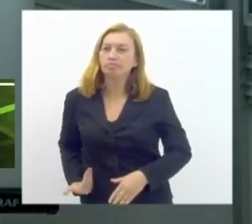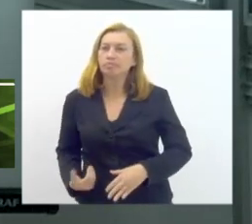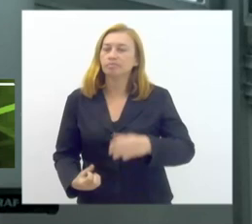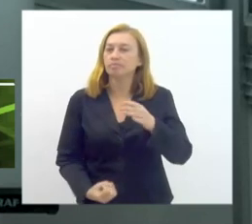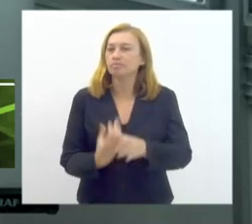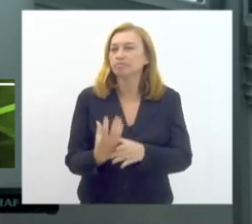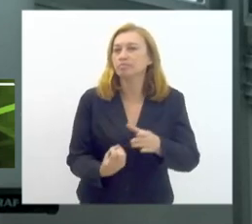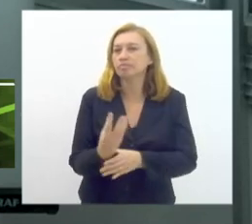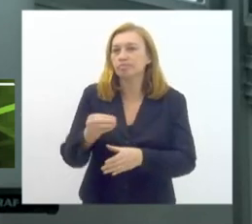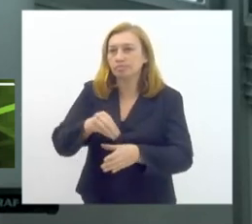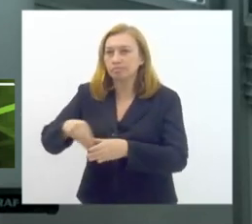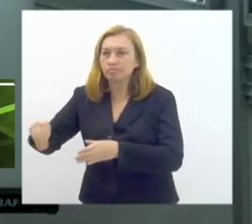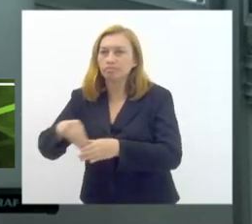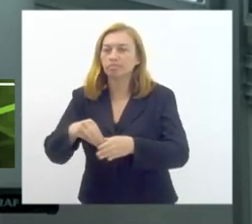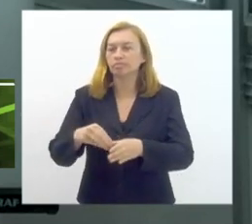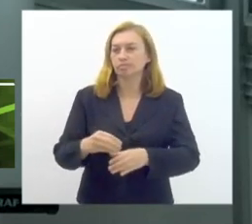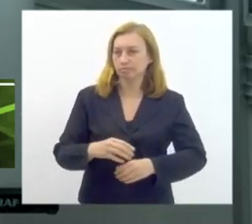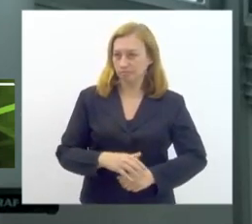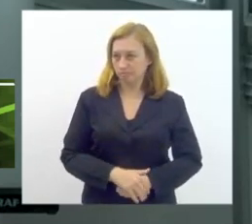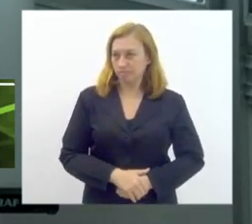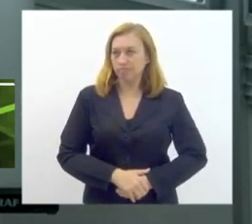produções agropecuárias.